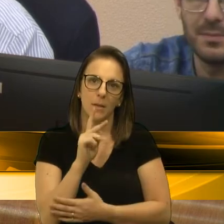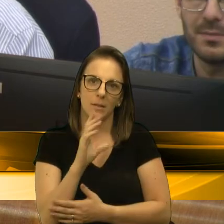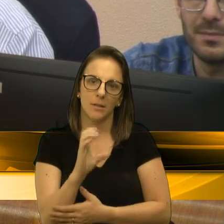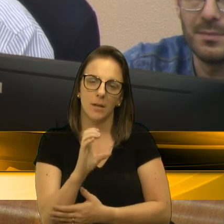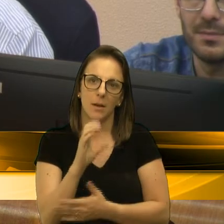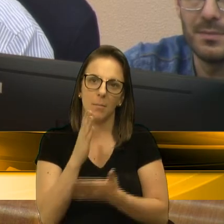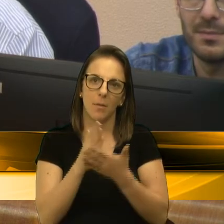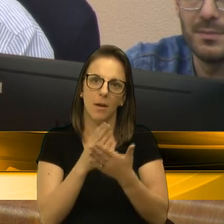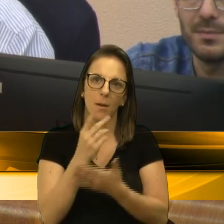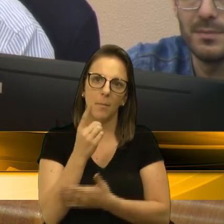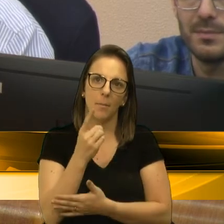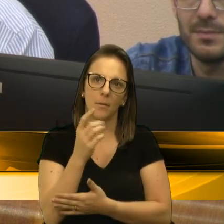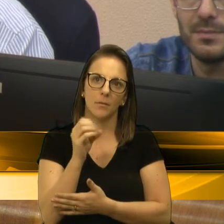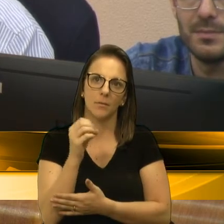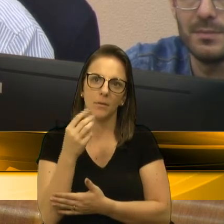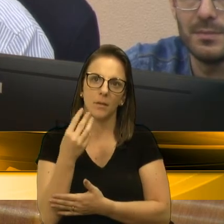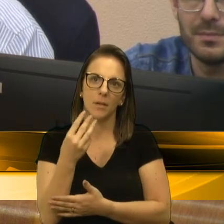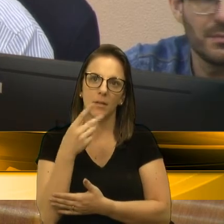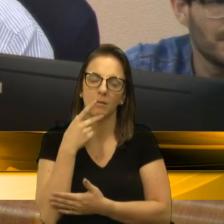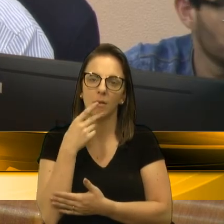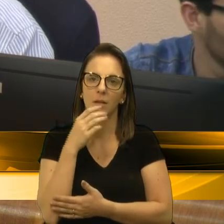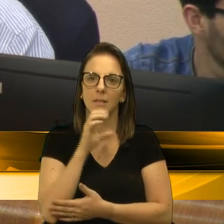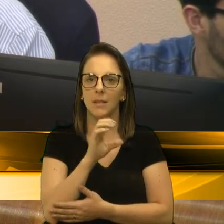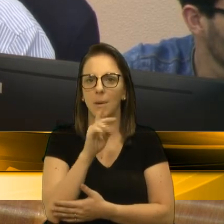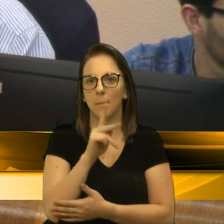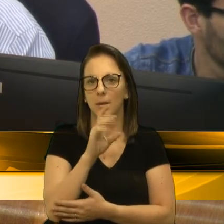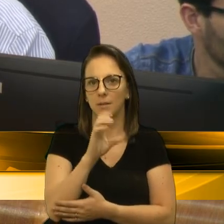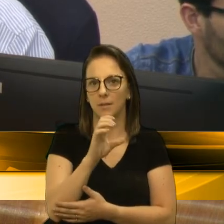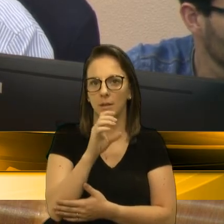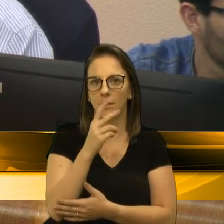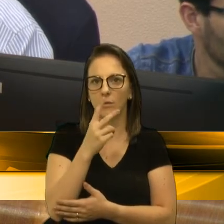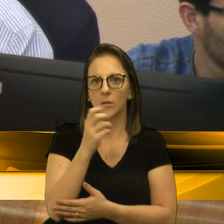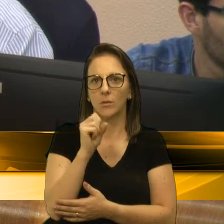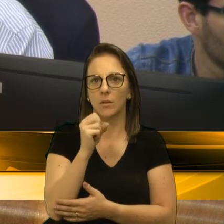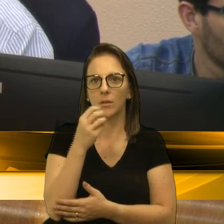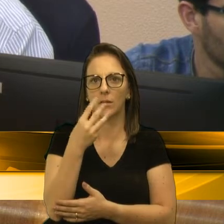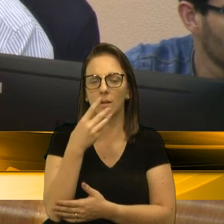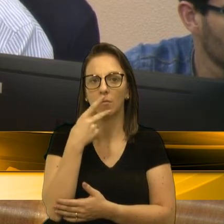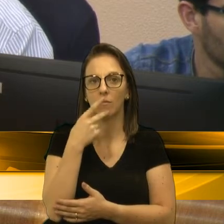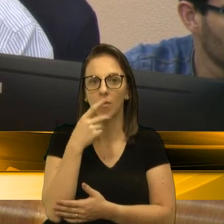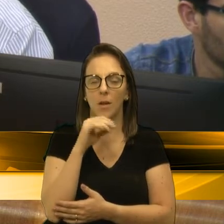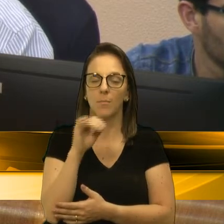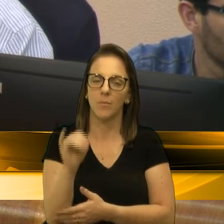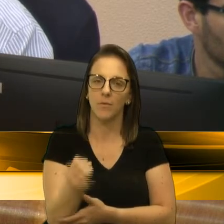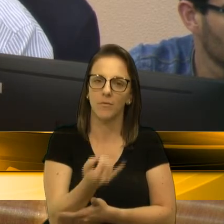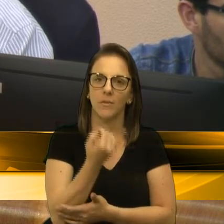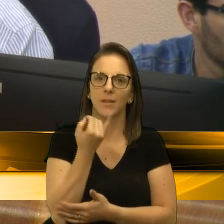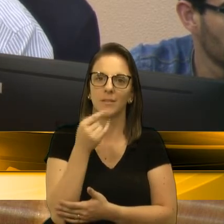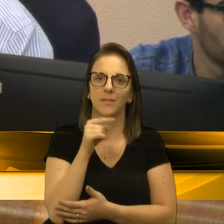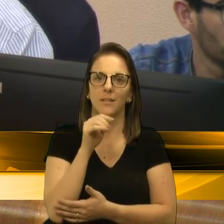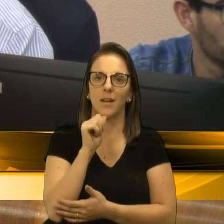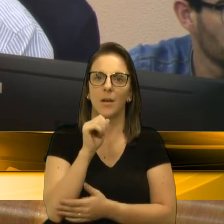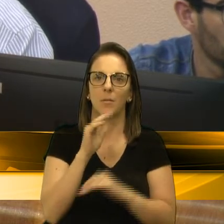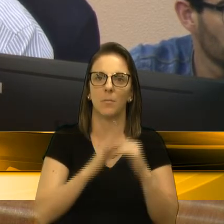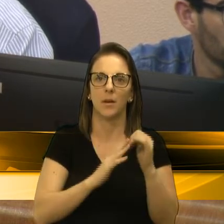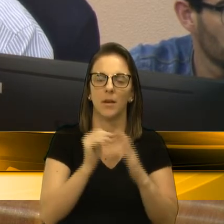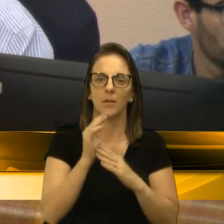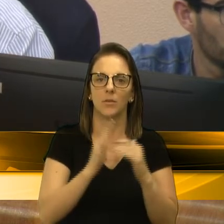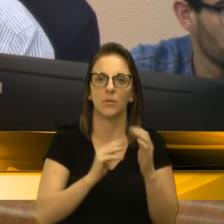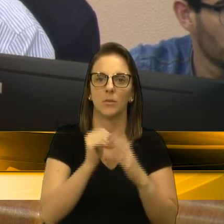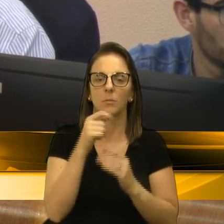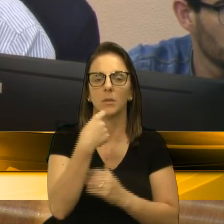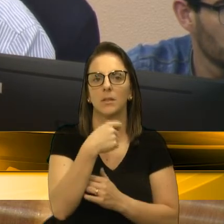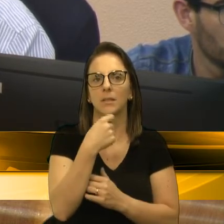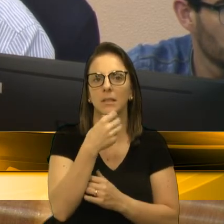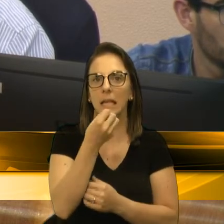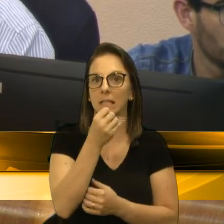CPC/1973, esse CPC 283 indica que o aproveitamento dos atos deve se dar desde que não haja